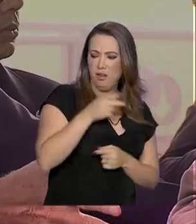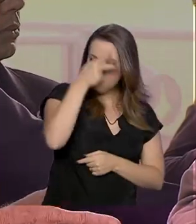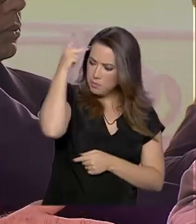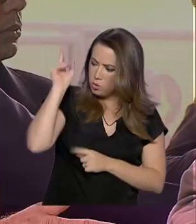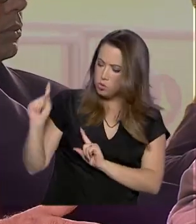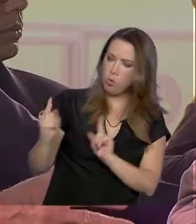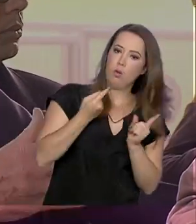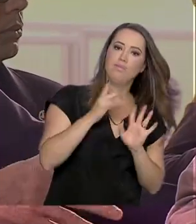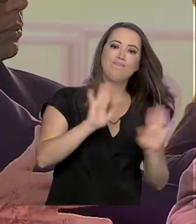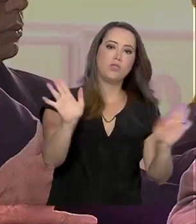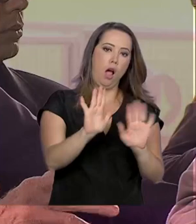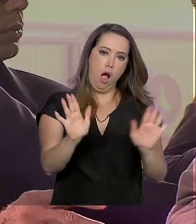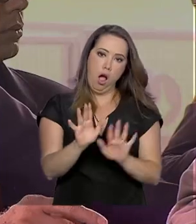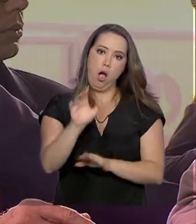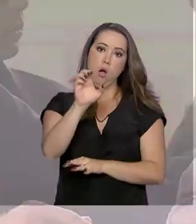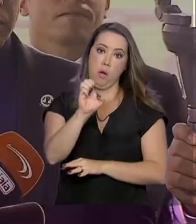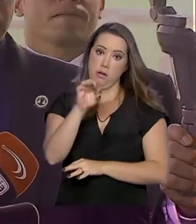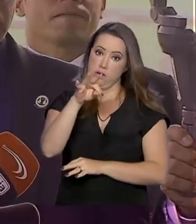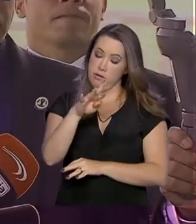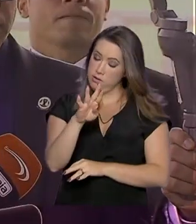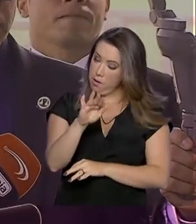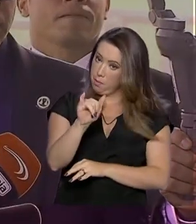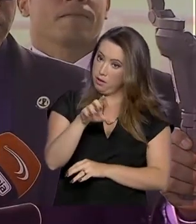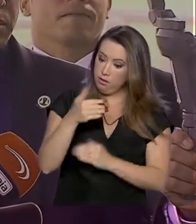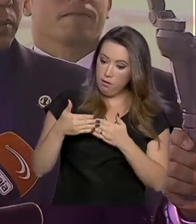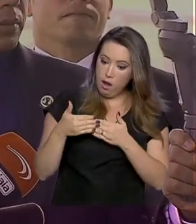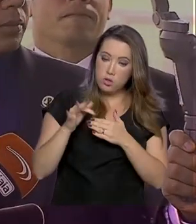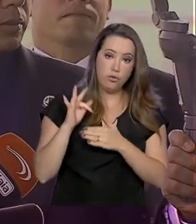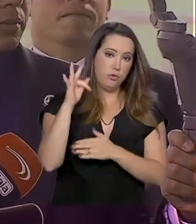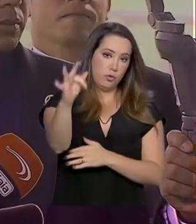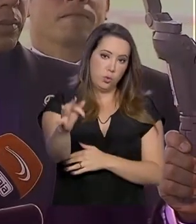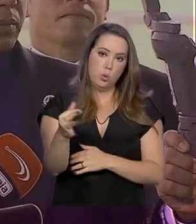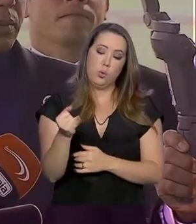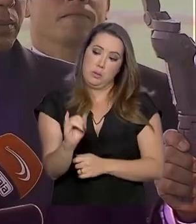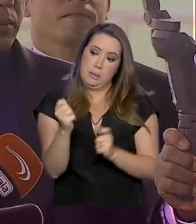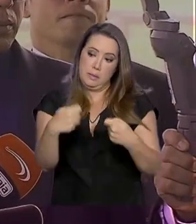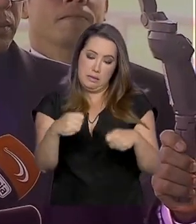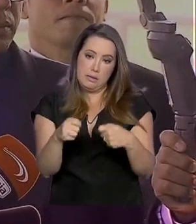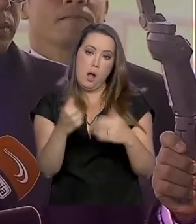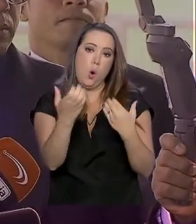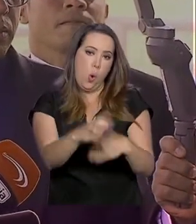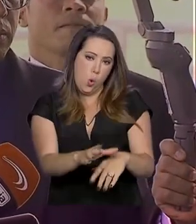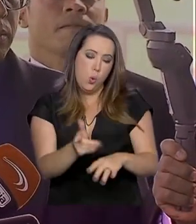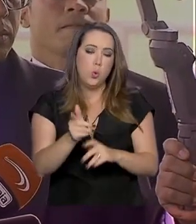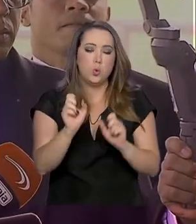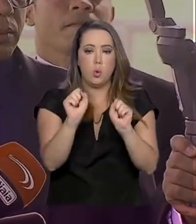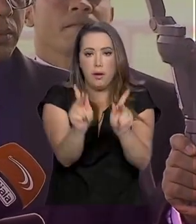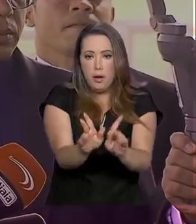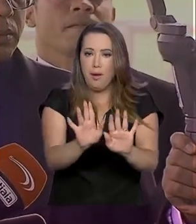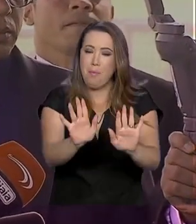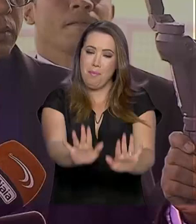essa questão de estabilidade é daqui para frente. Se tiver necessidade, a vai abrir concurso, mas não podemos